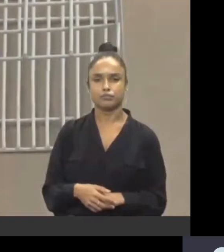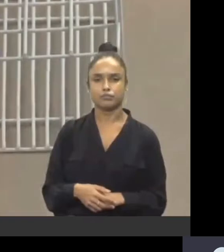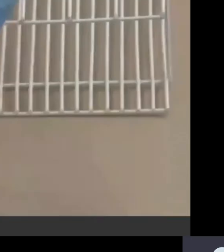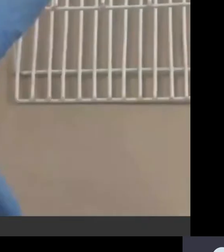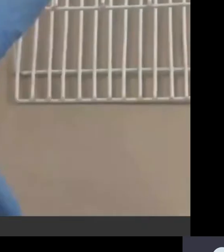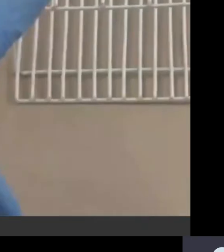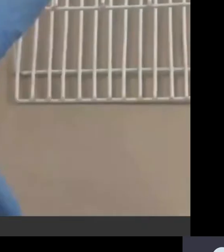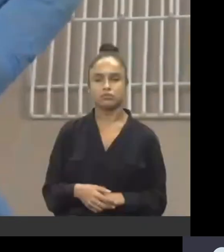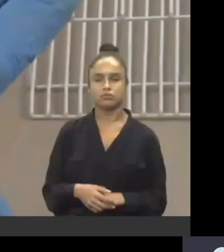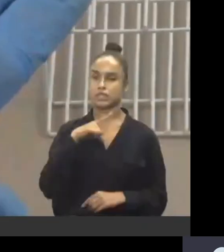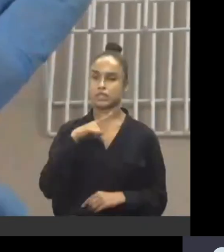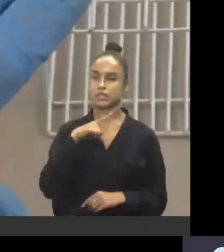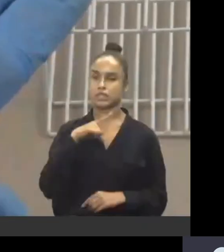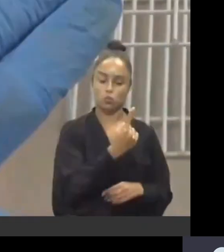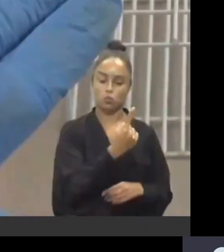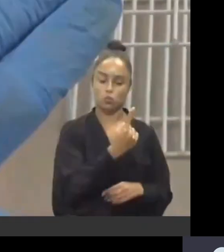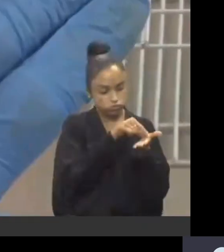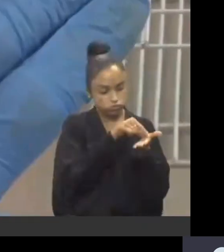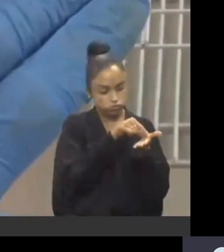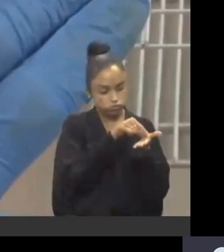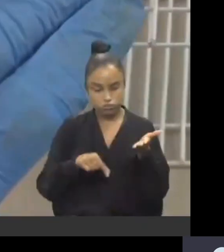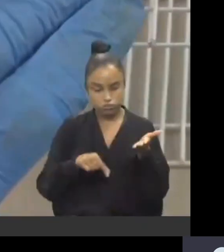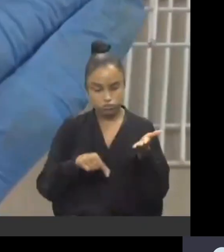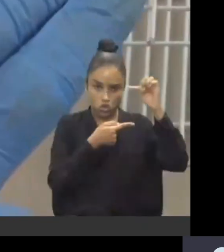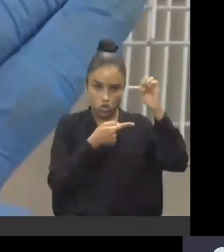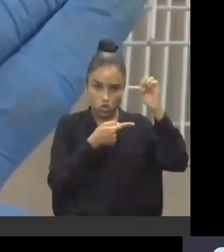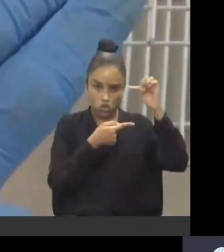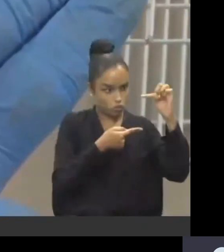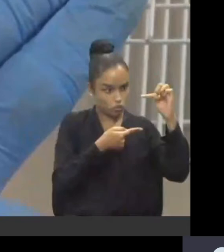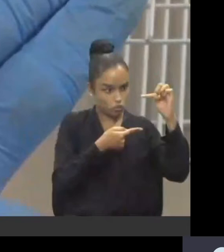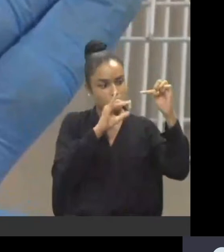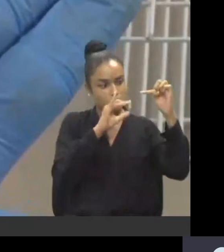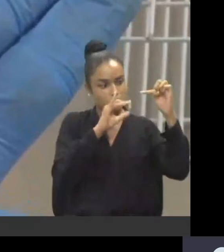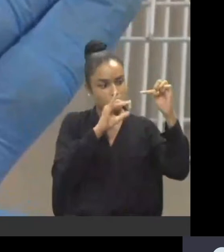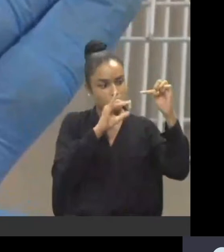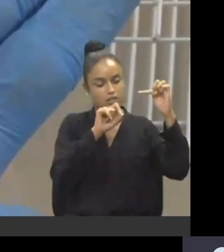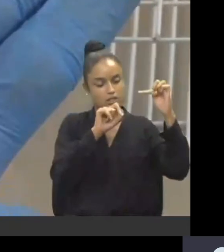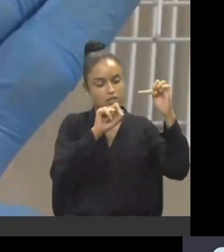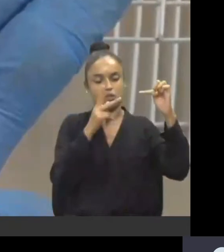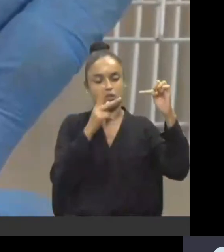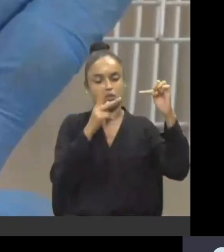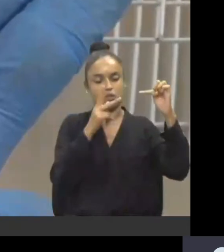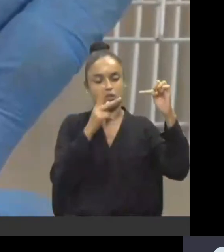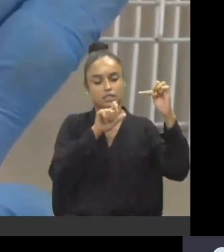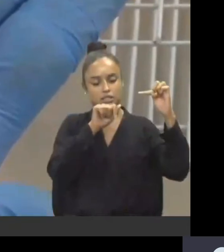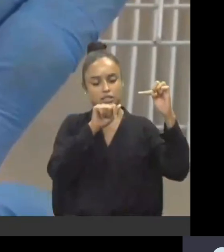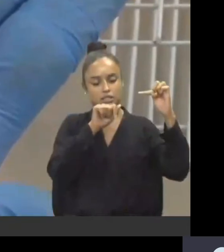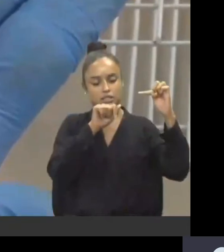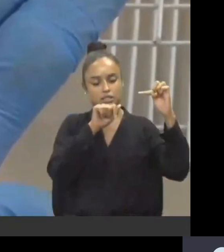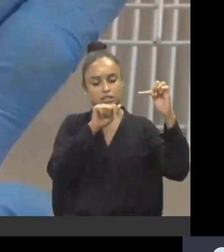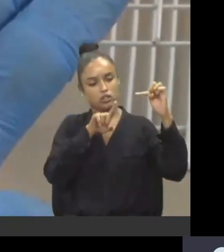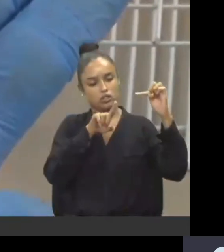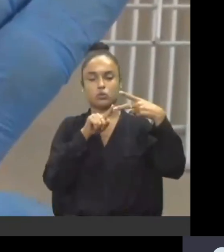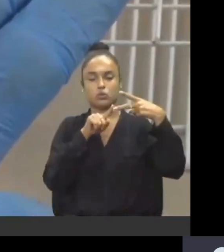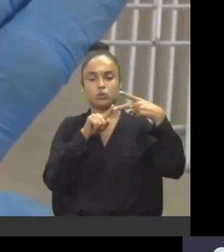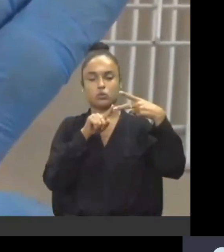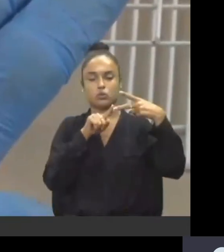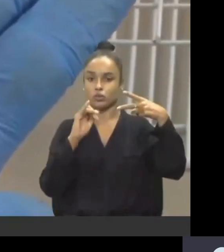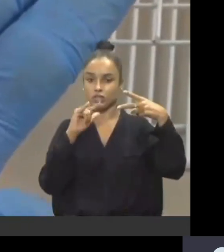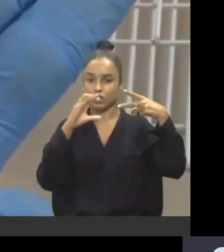Então nós temos o tubo 1, que corresponde ao ciclohexanol, e o tubo 2, que corresponde à ciclohexanona.